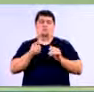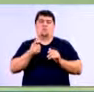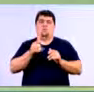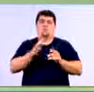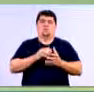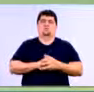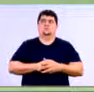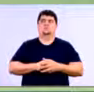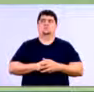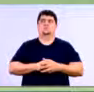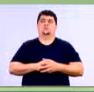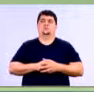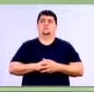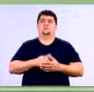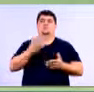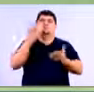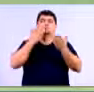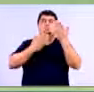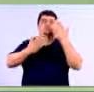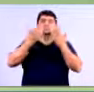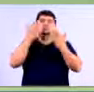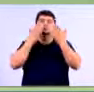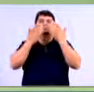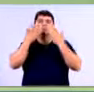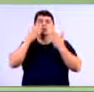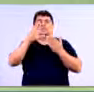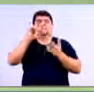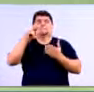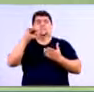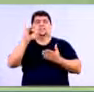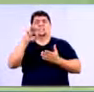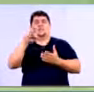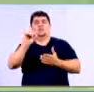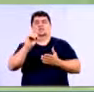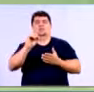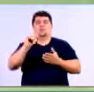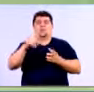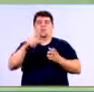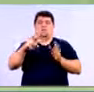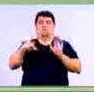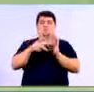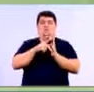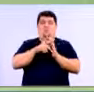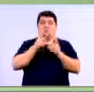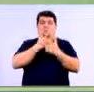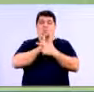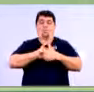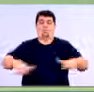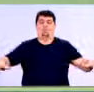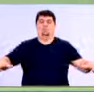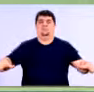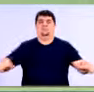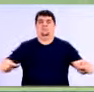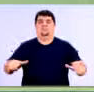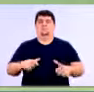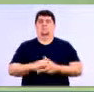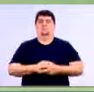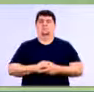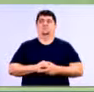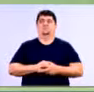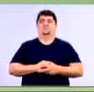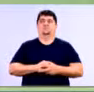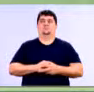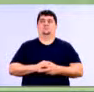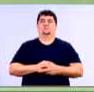assim um slide em branco, né, professora? Tudo bem? Você vai me ajudar, viu? Professor, a gente tem que... Agora vai